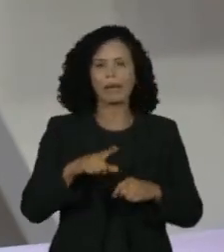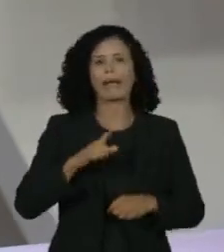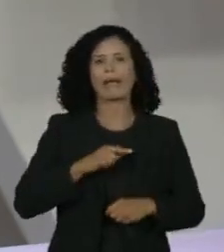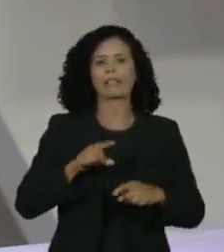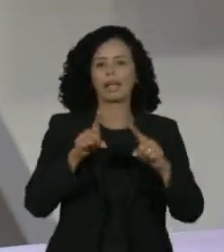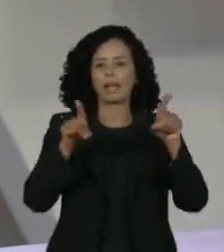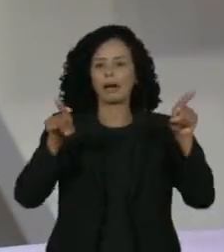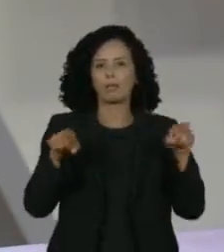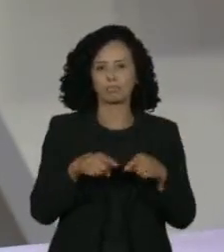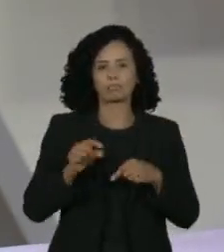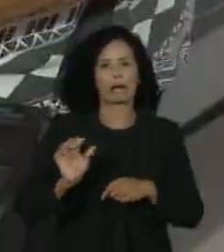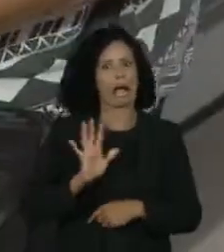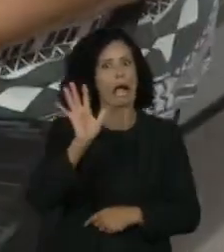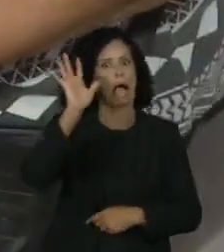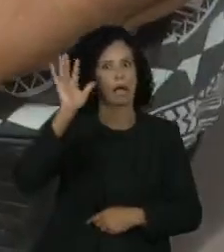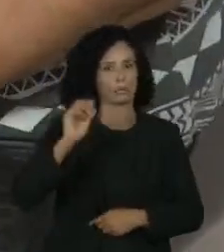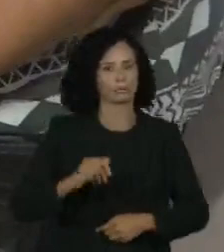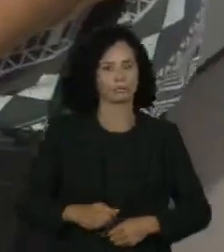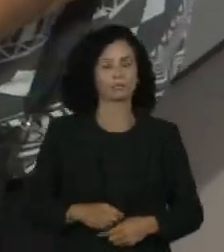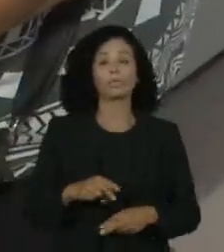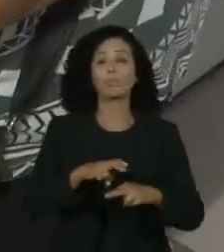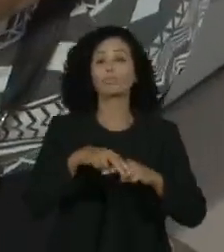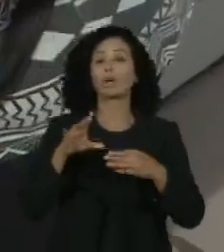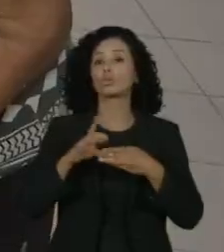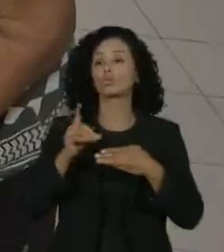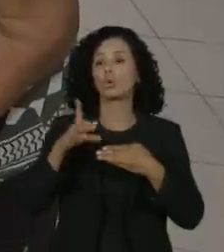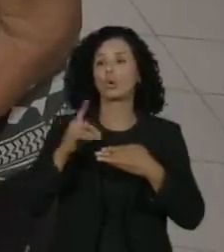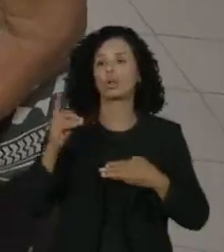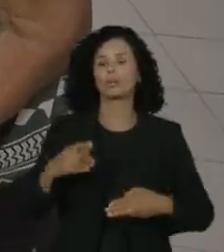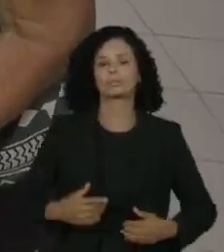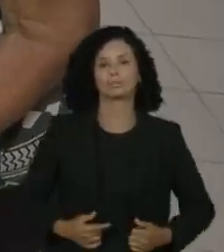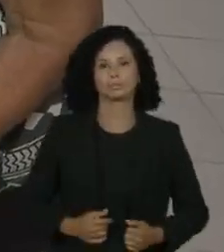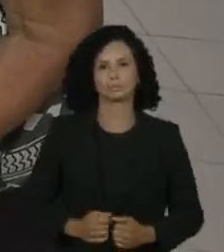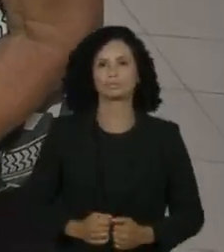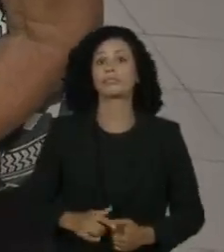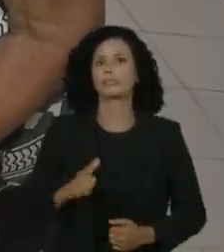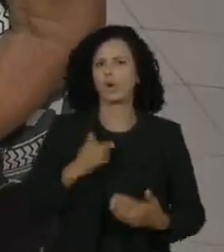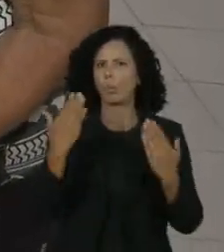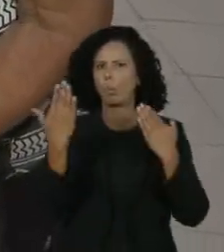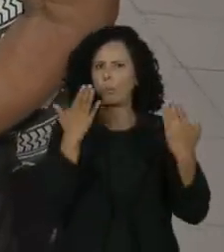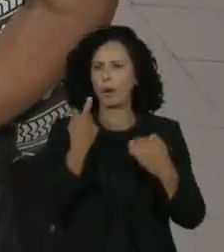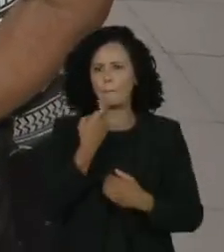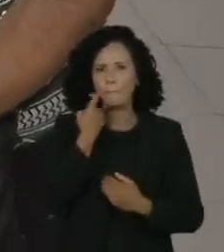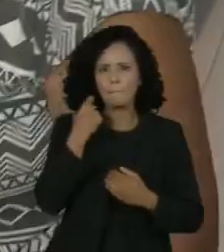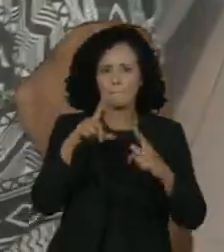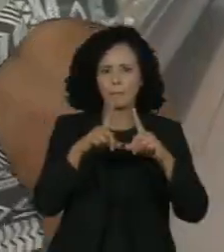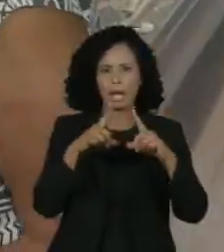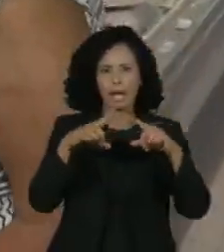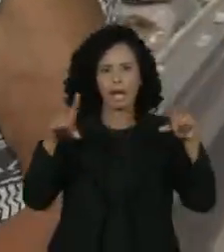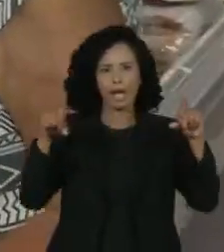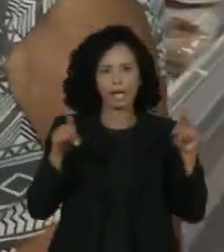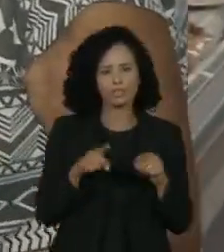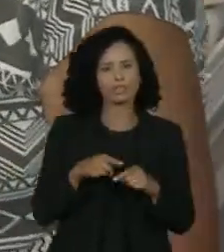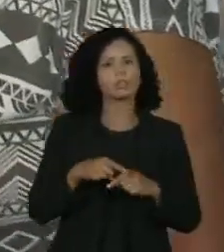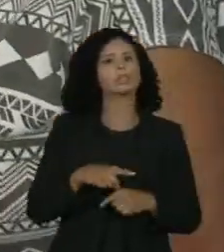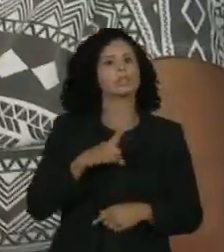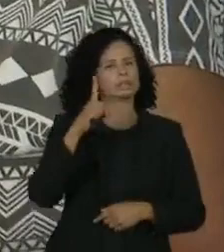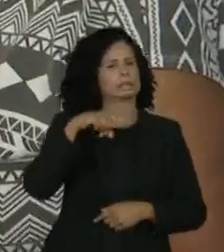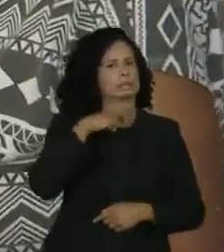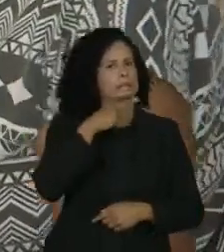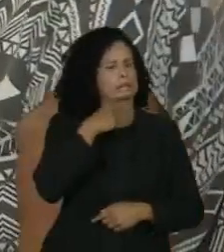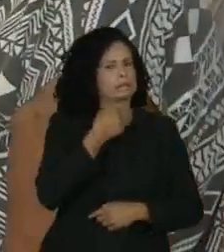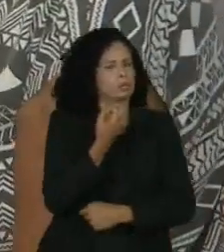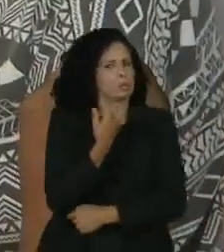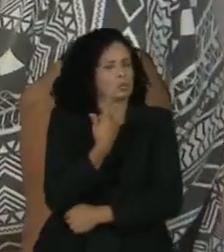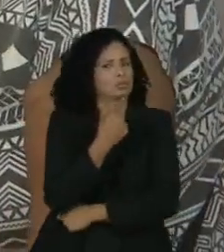dólar das últimas semanas. Dona Zenite olha, compara, mas fica na dúvida. No final, decide levar as